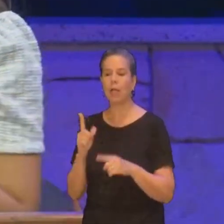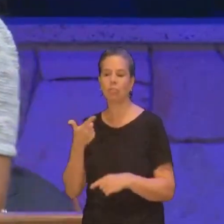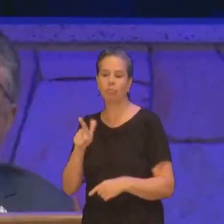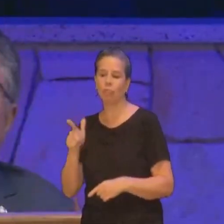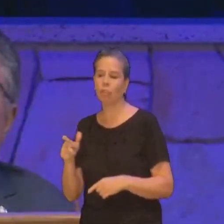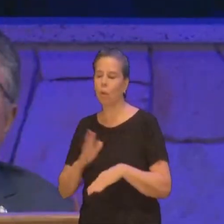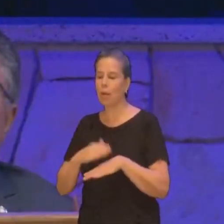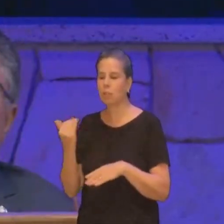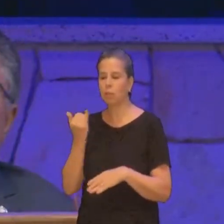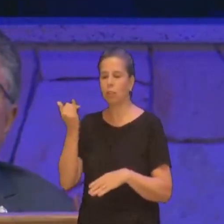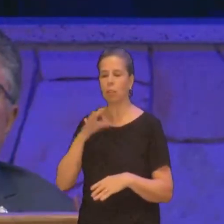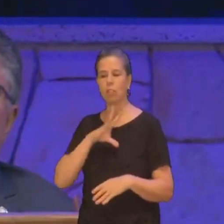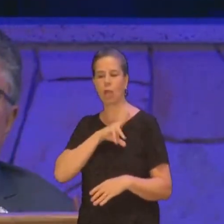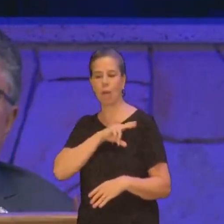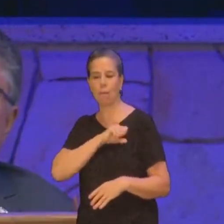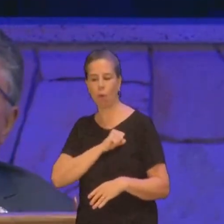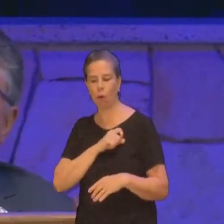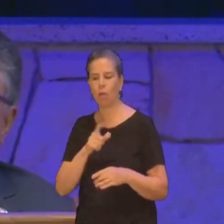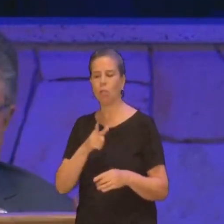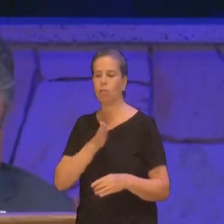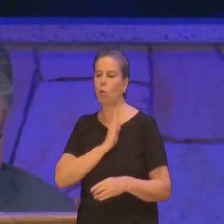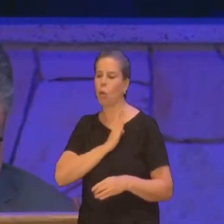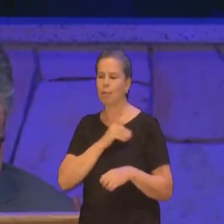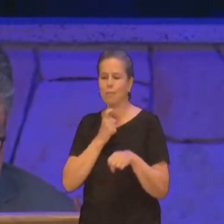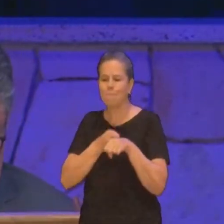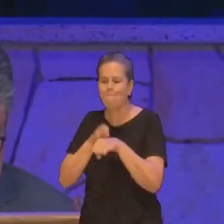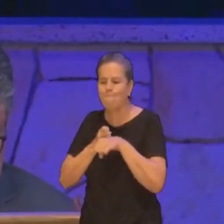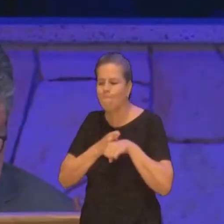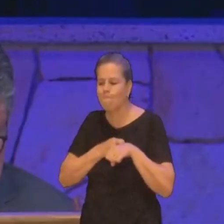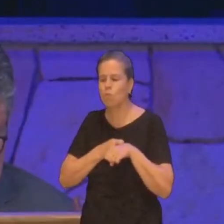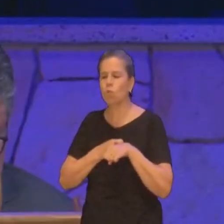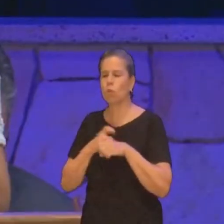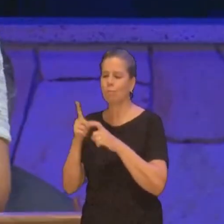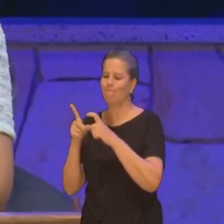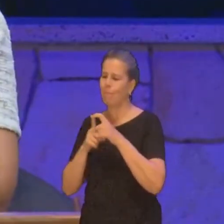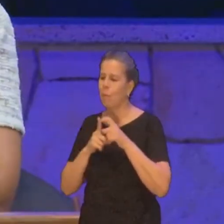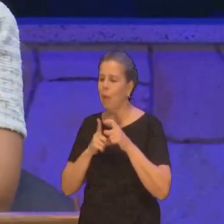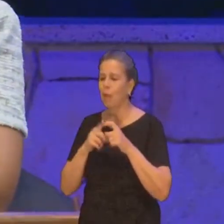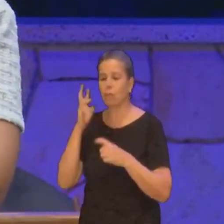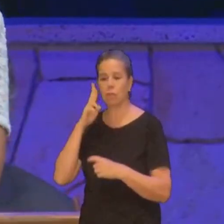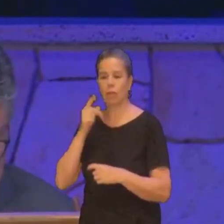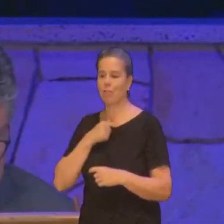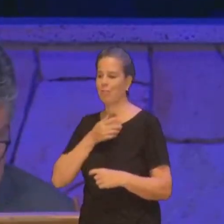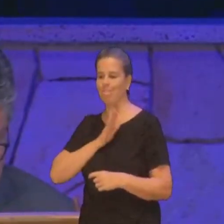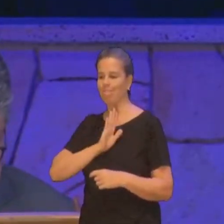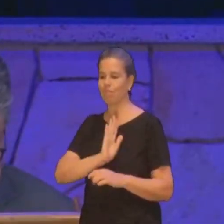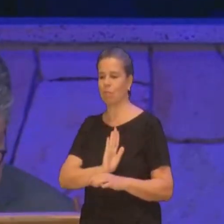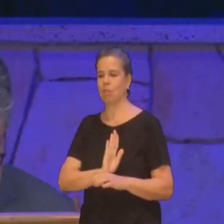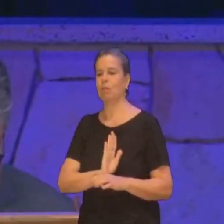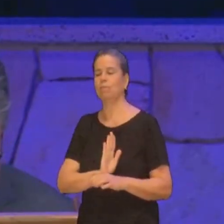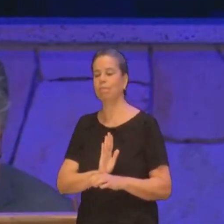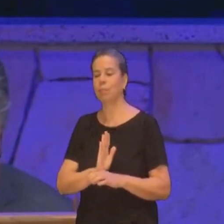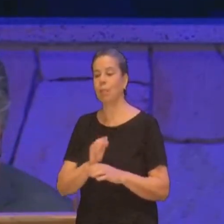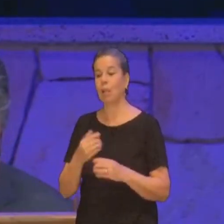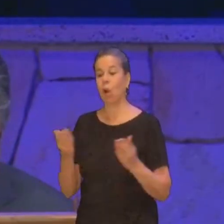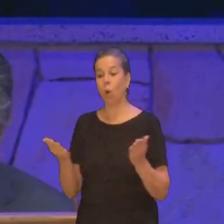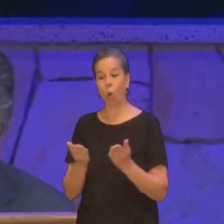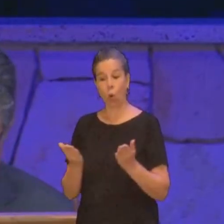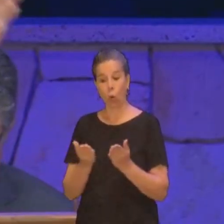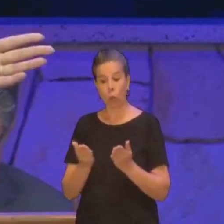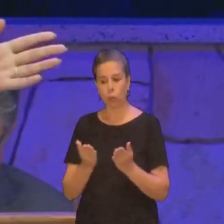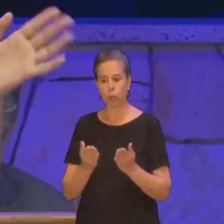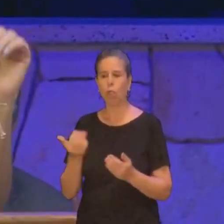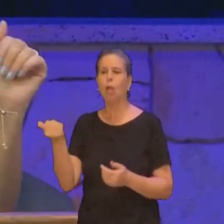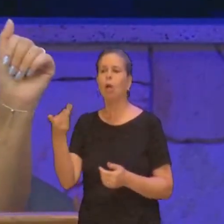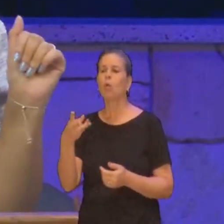o amor. Eles tinham um coração endurecido para a palavra do Senhor. E trazendo isso para os dias de hoje, quantos